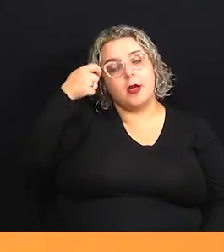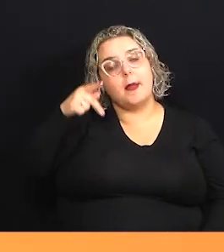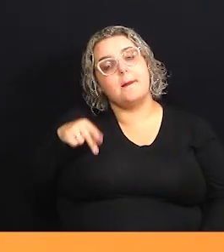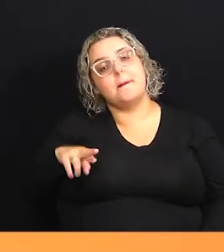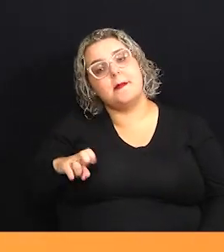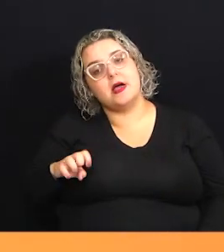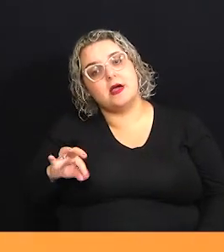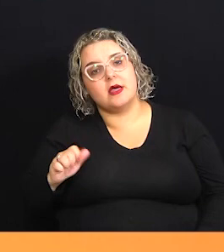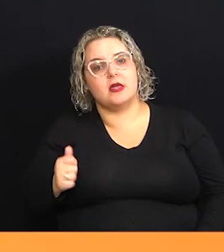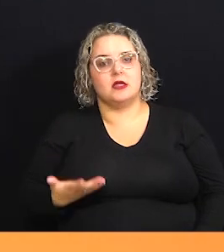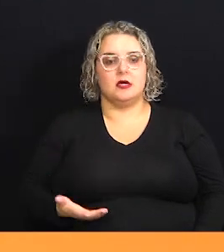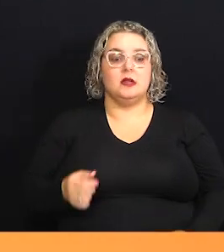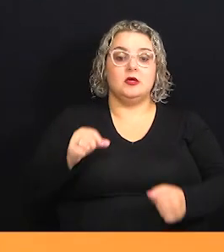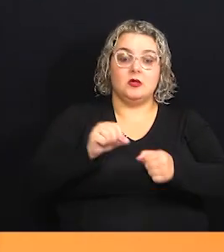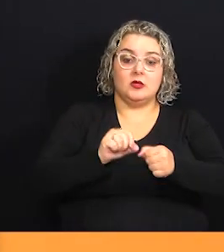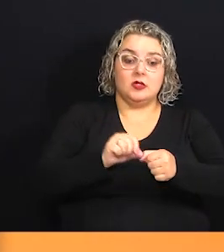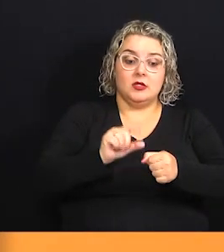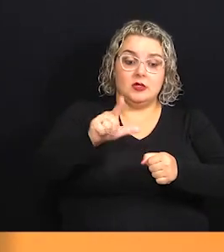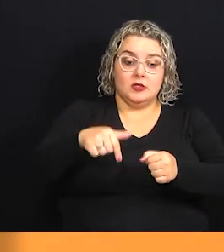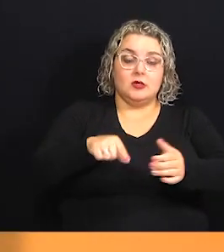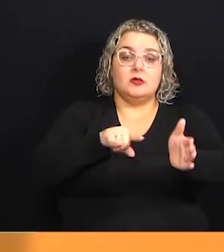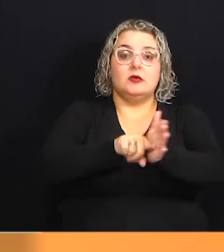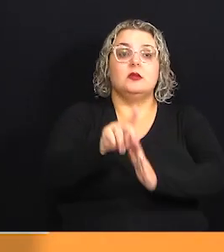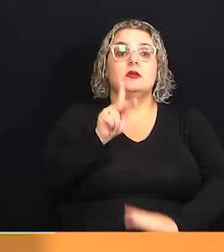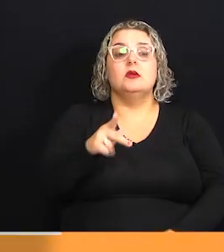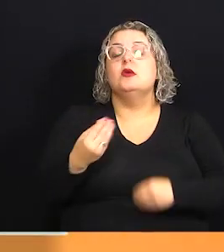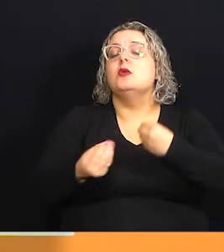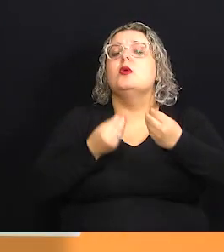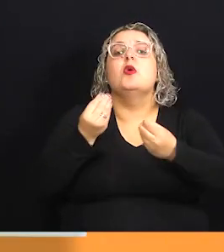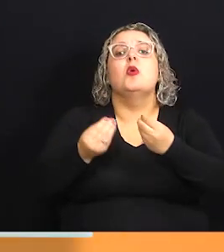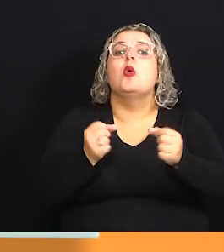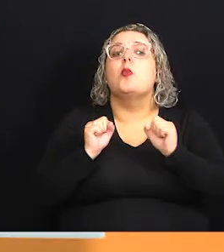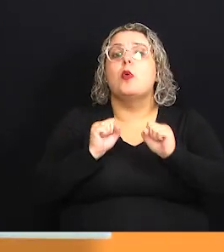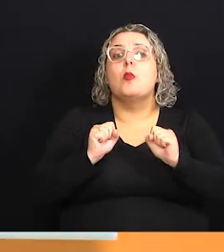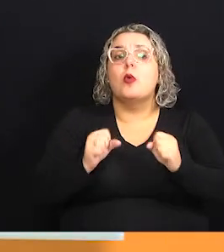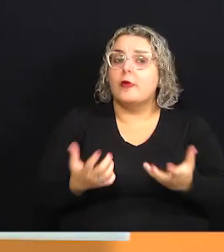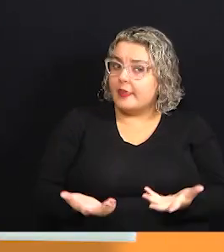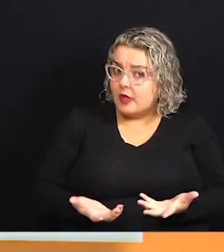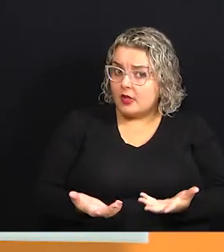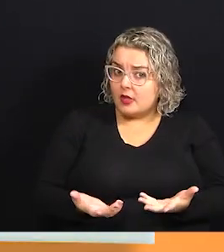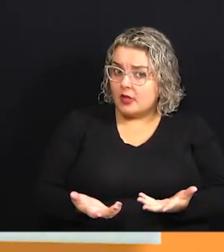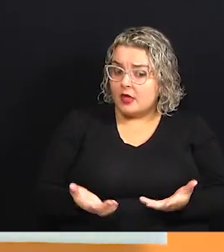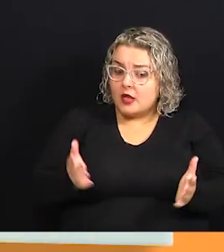Preta fez, depois de perguntar para a professora como ela poderia